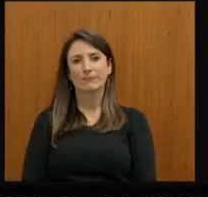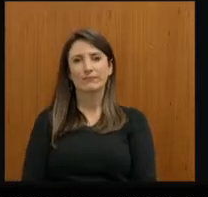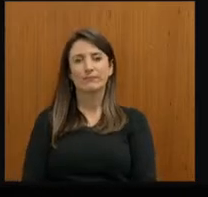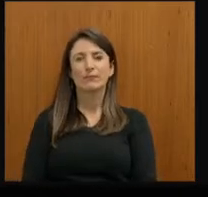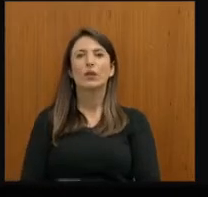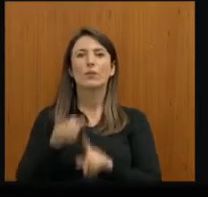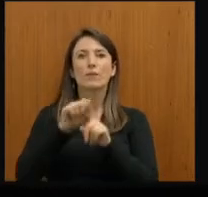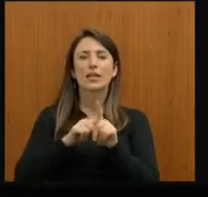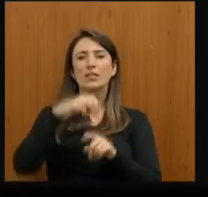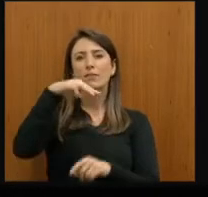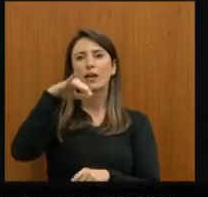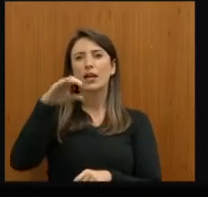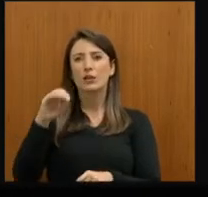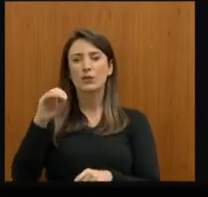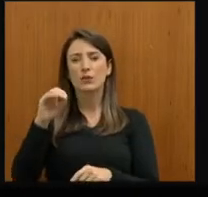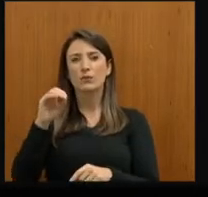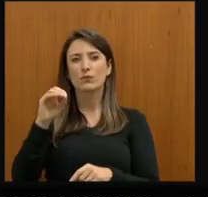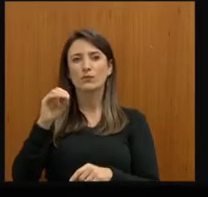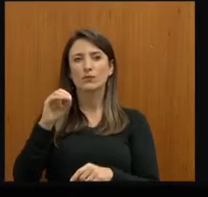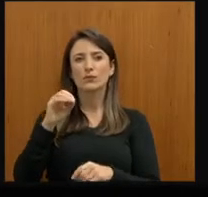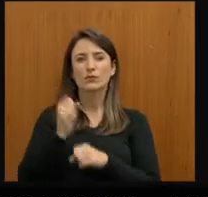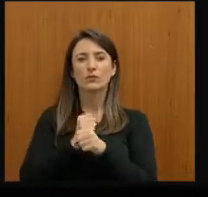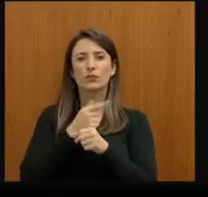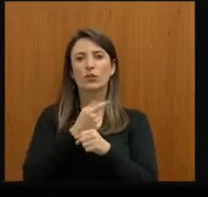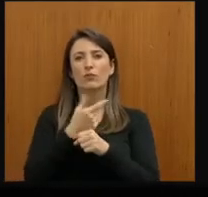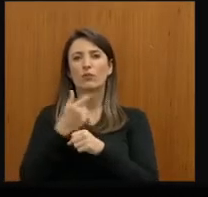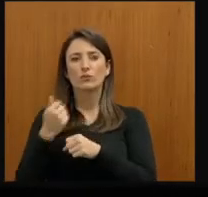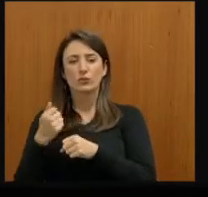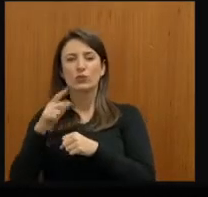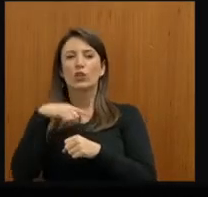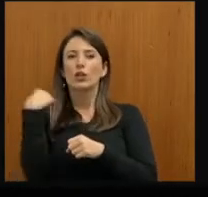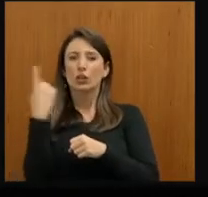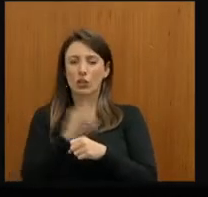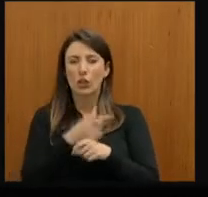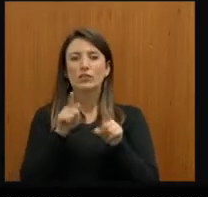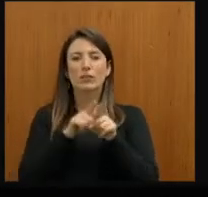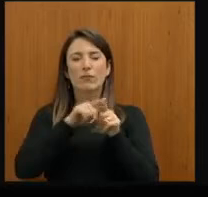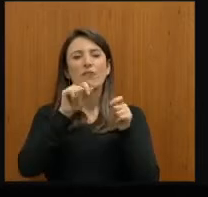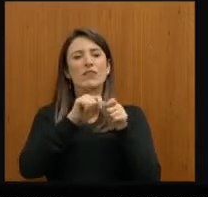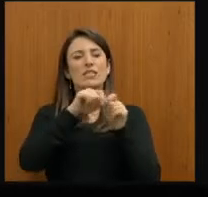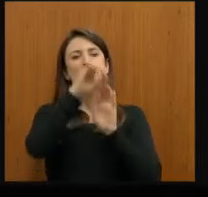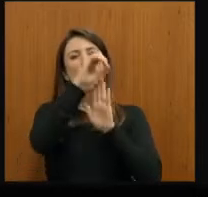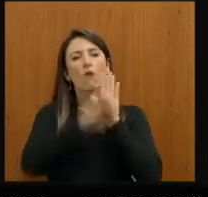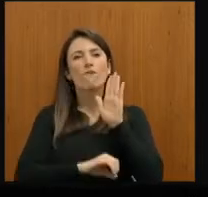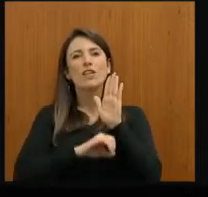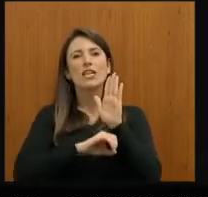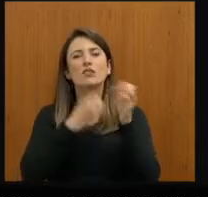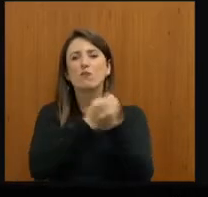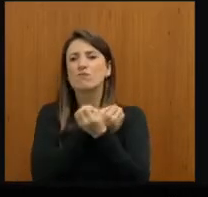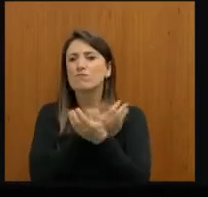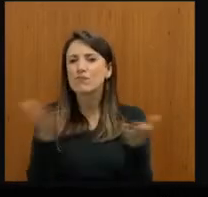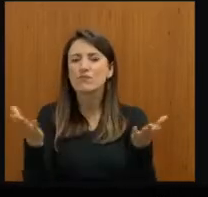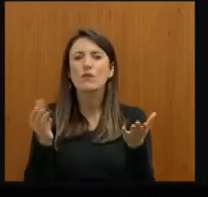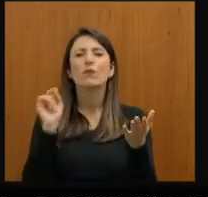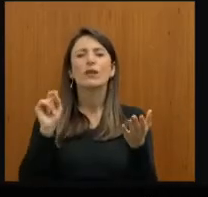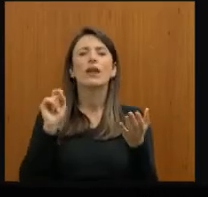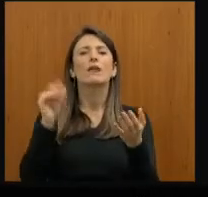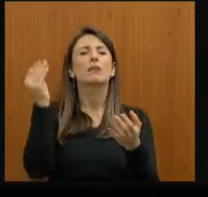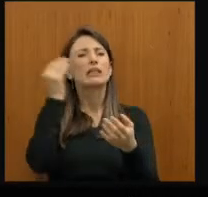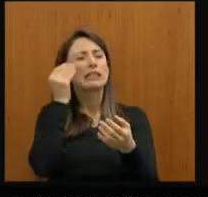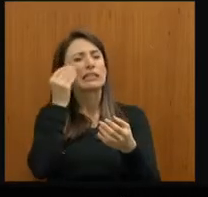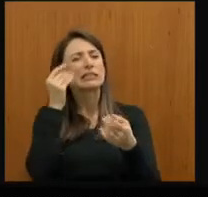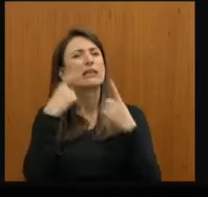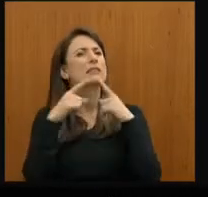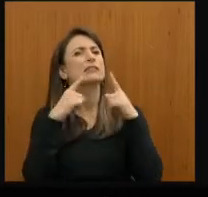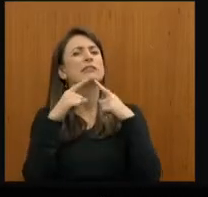imagem de 2020 nós enviamos também outro ofício para colecionar com questionamentos sobre o